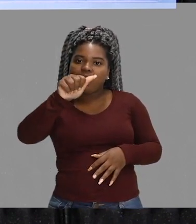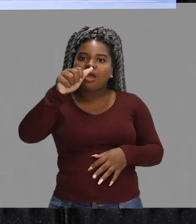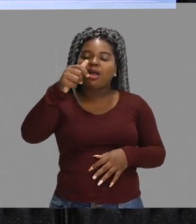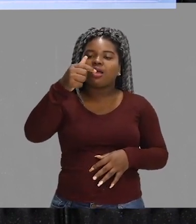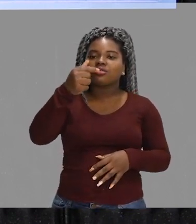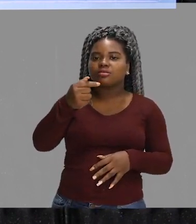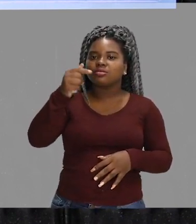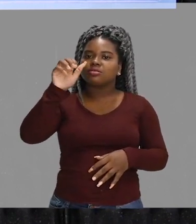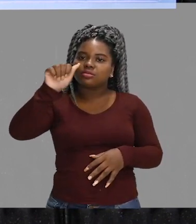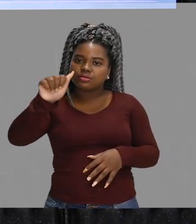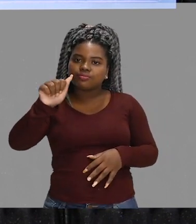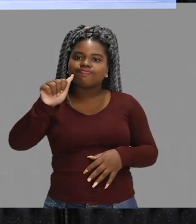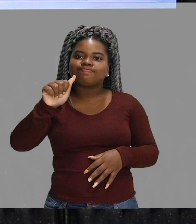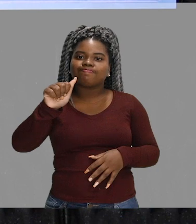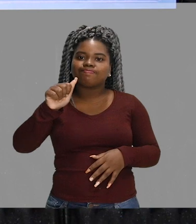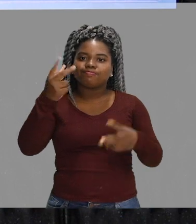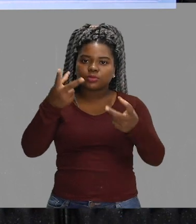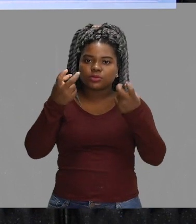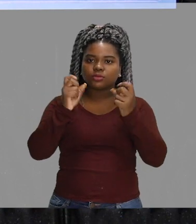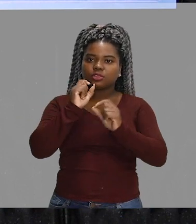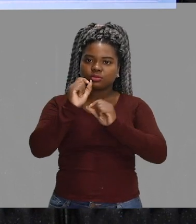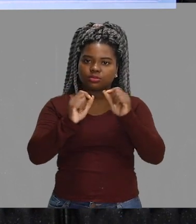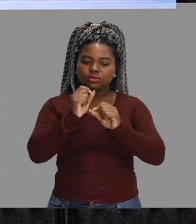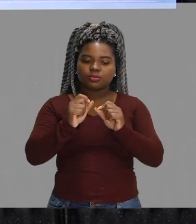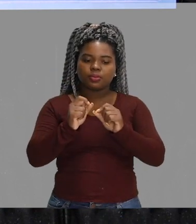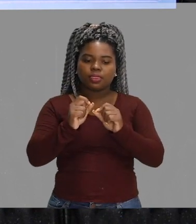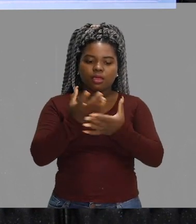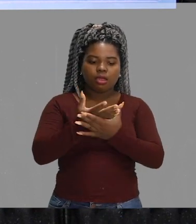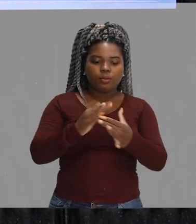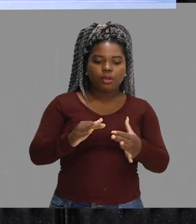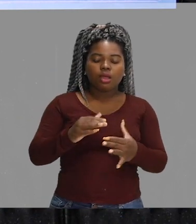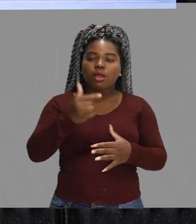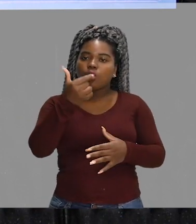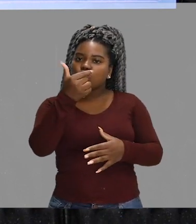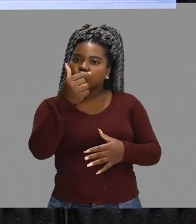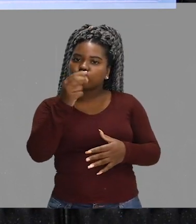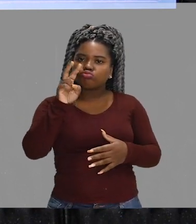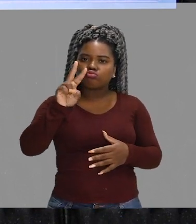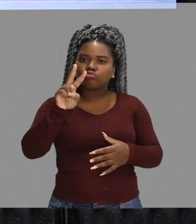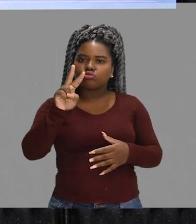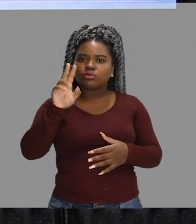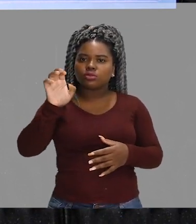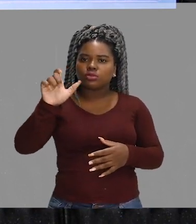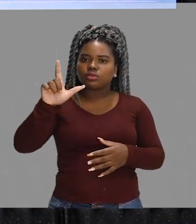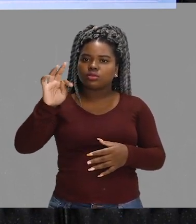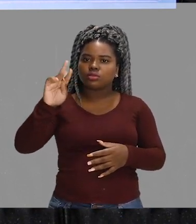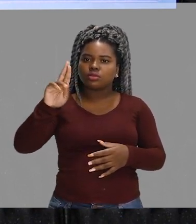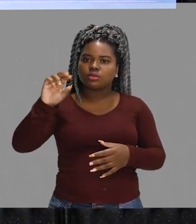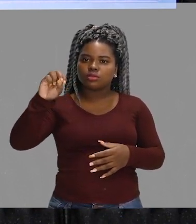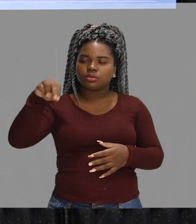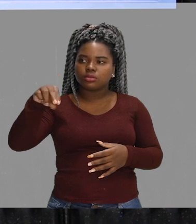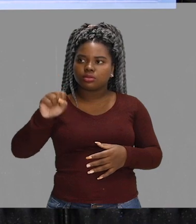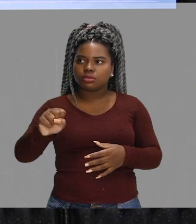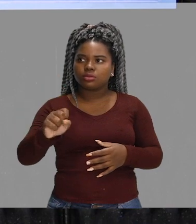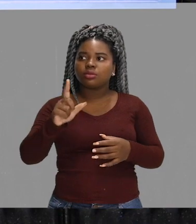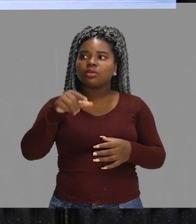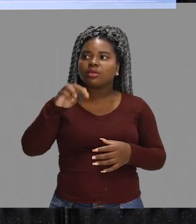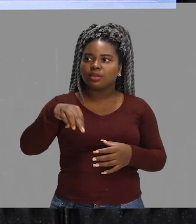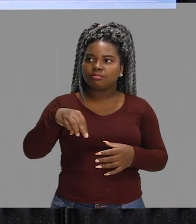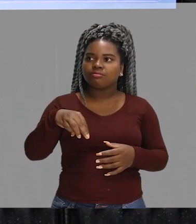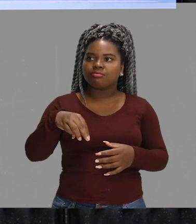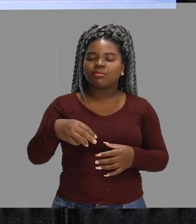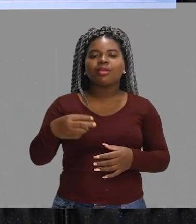pertencem à família A da tabela periódica. Bom, aqui o meio da tabela são os elementos